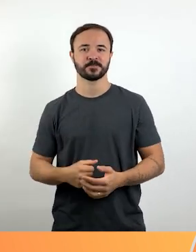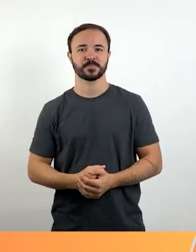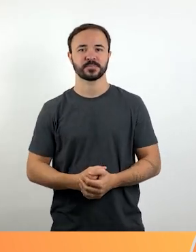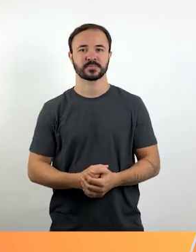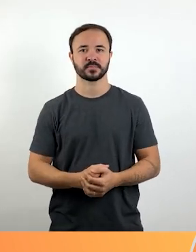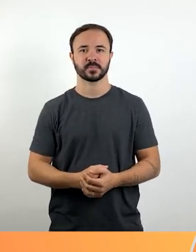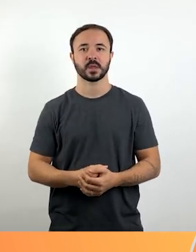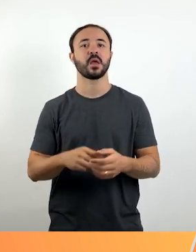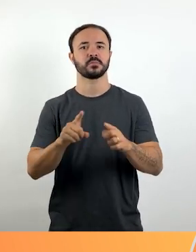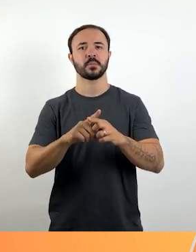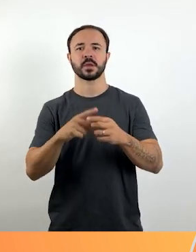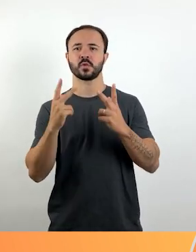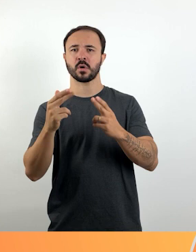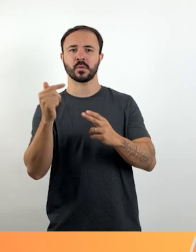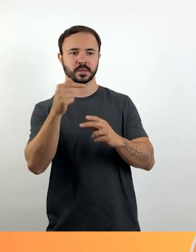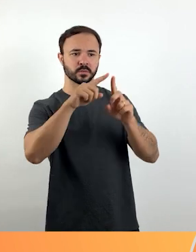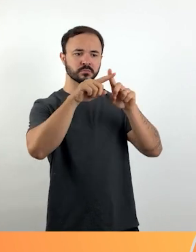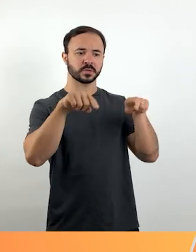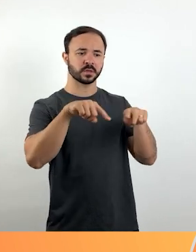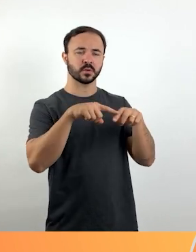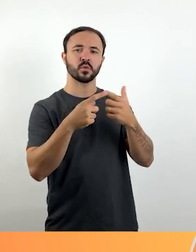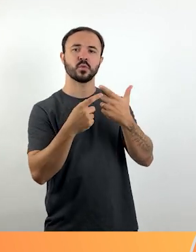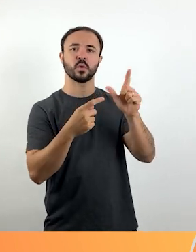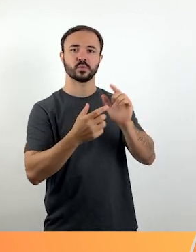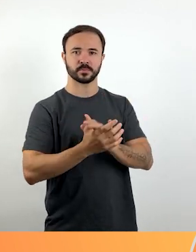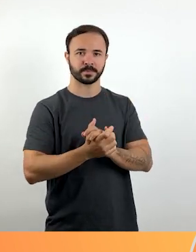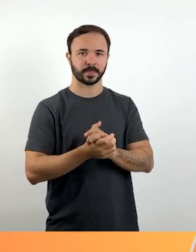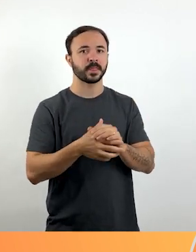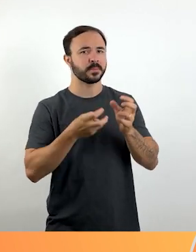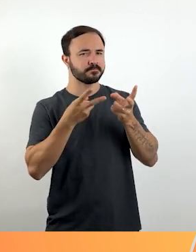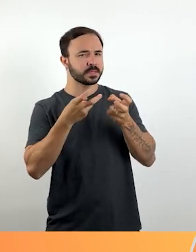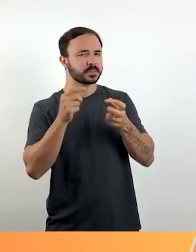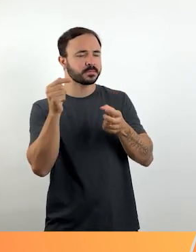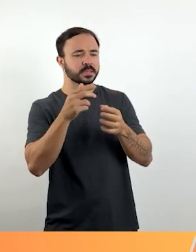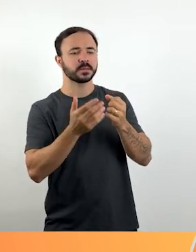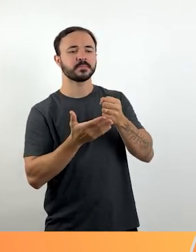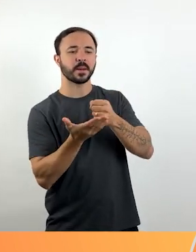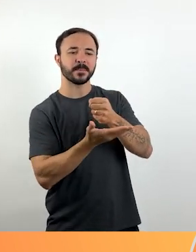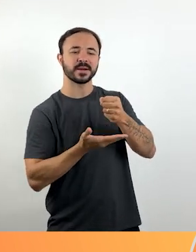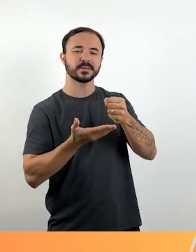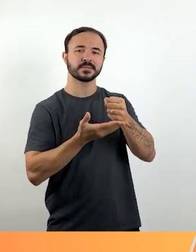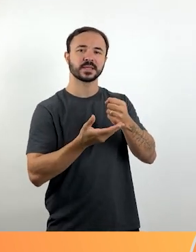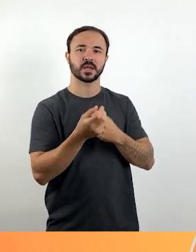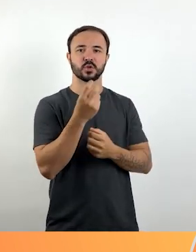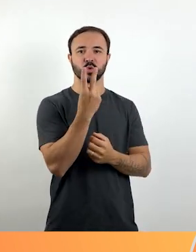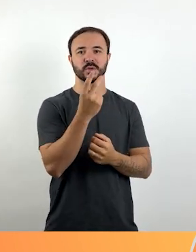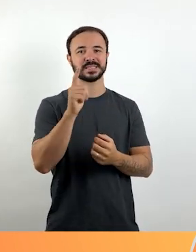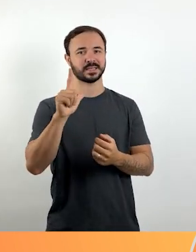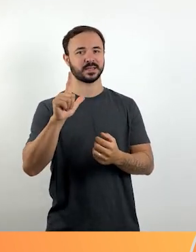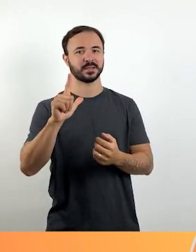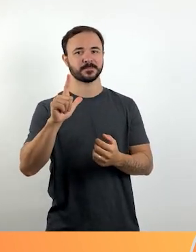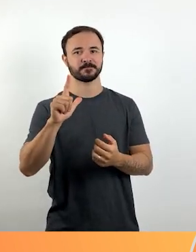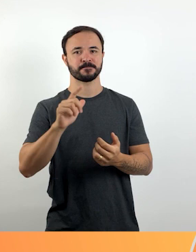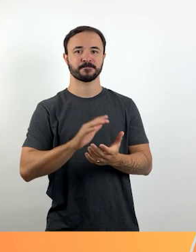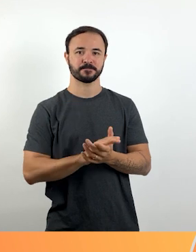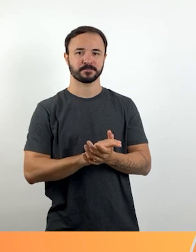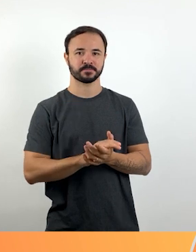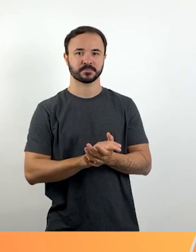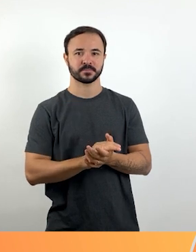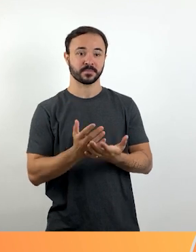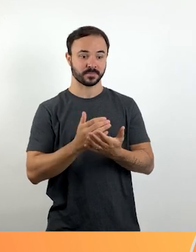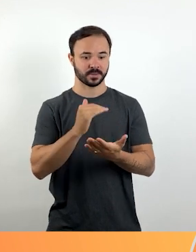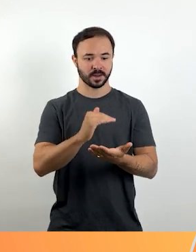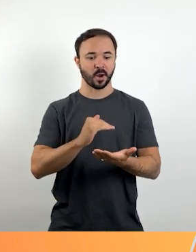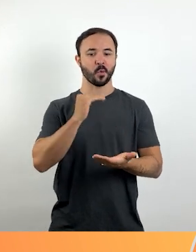para esse segundo triângulo. Observa que essa parte aqui da base é 2L, certo? E a altura